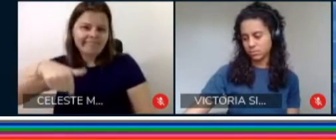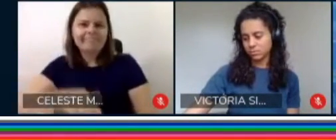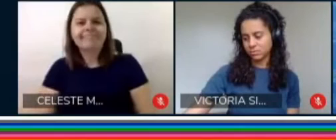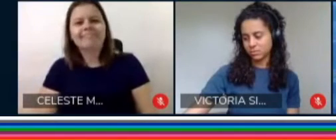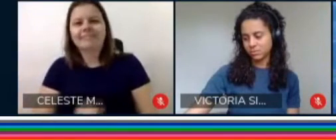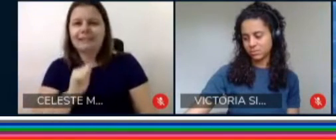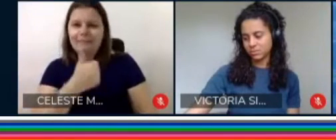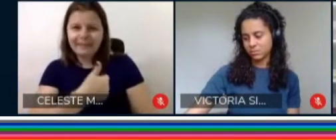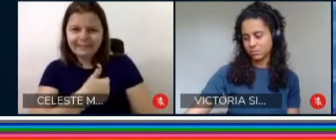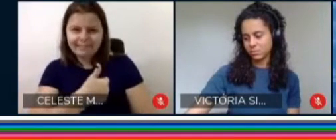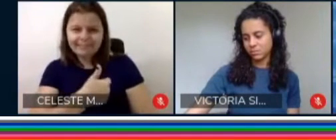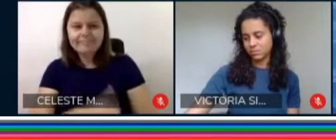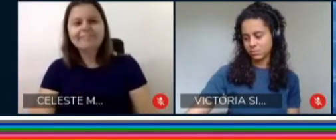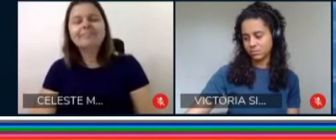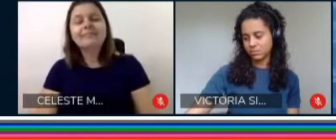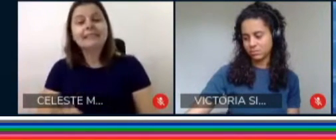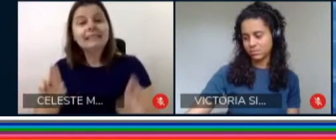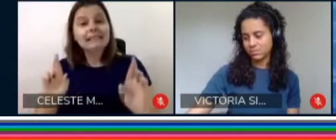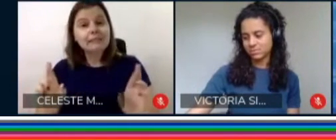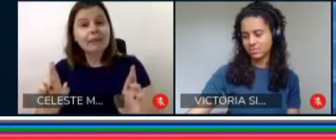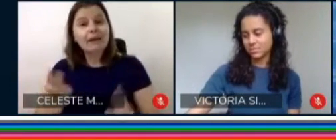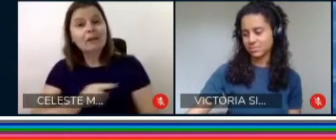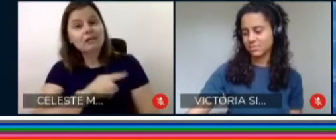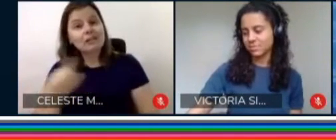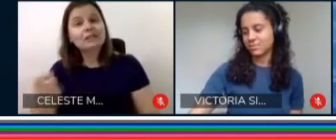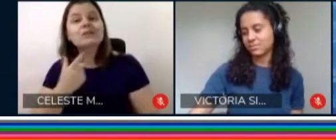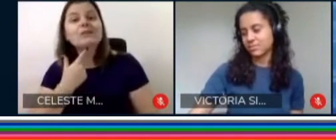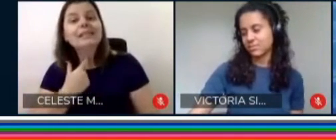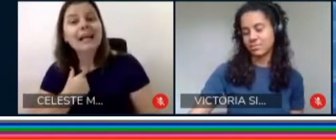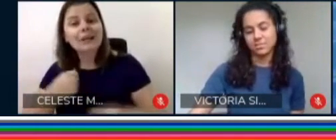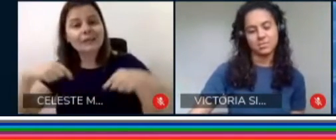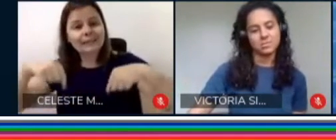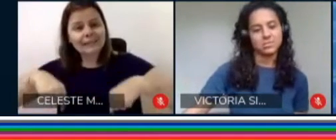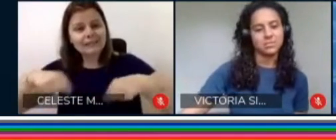Tá bem? Espero que tenha sido útil.